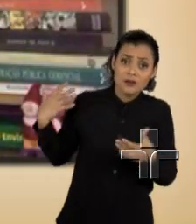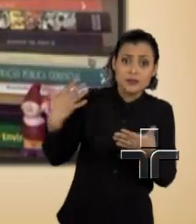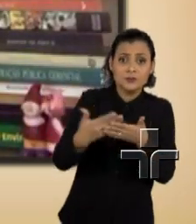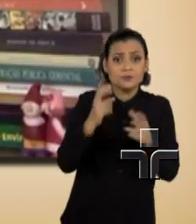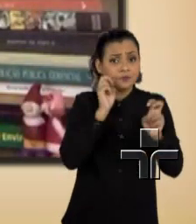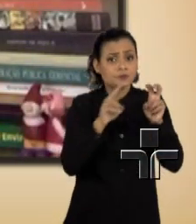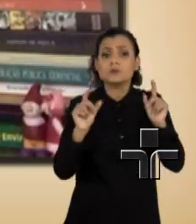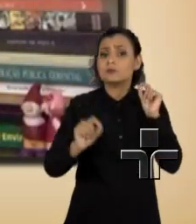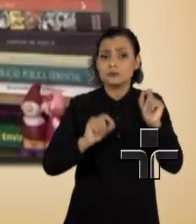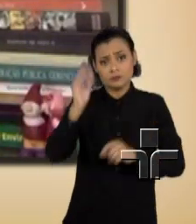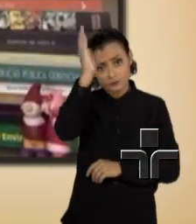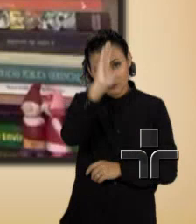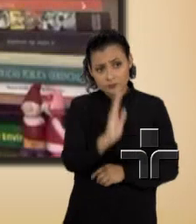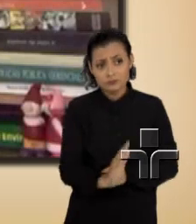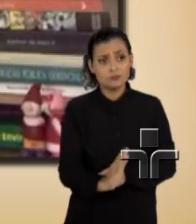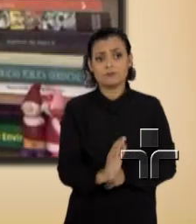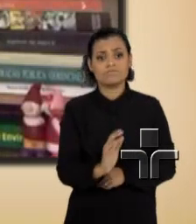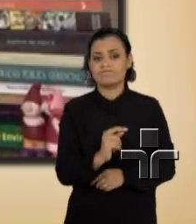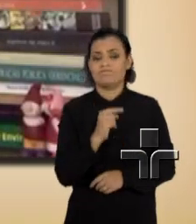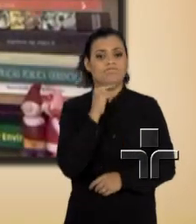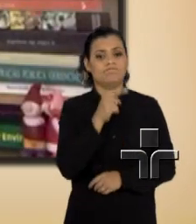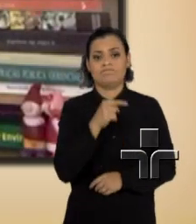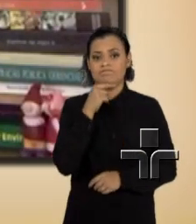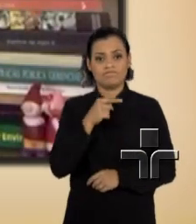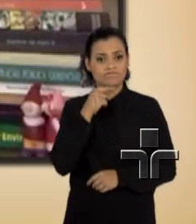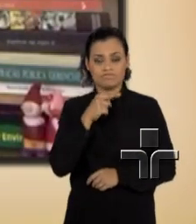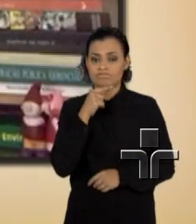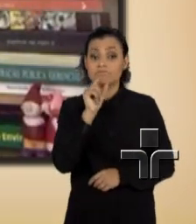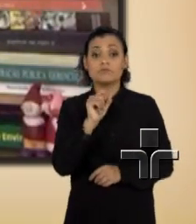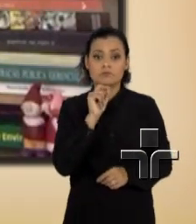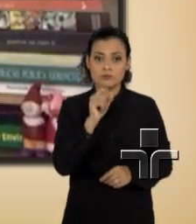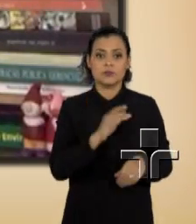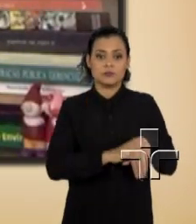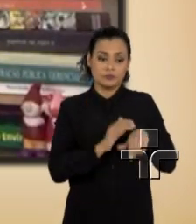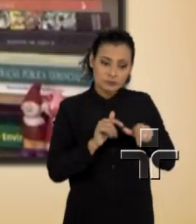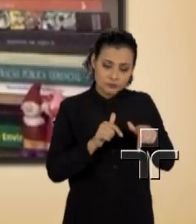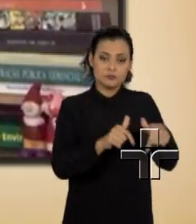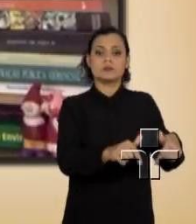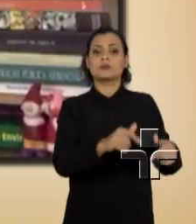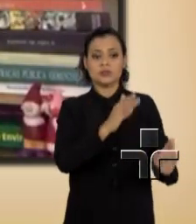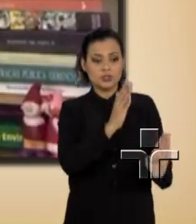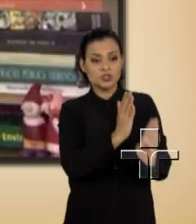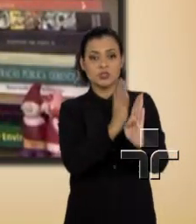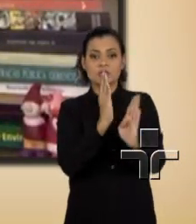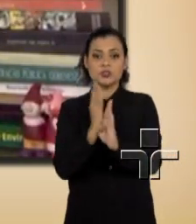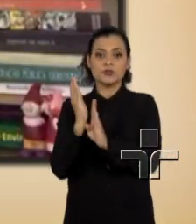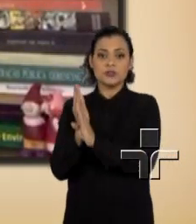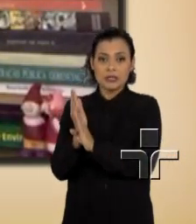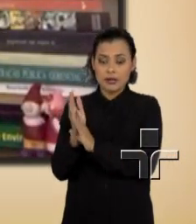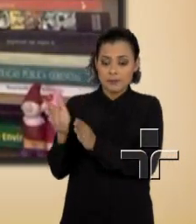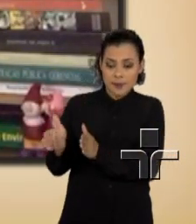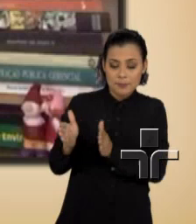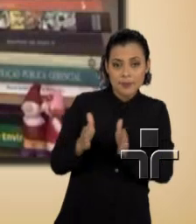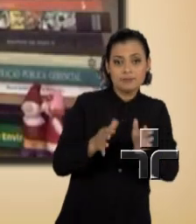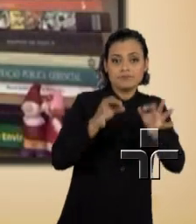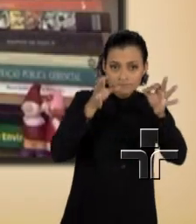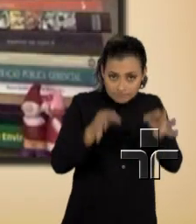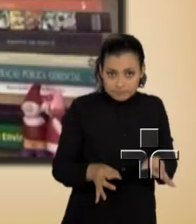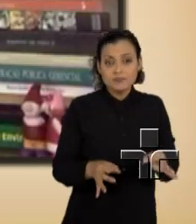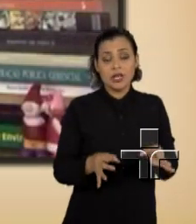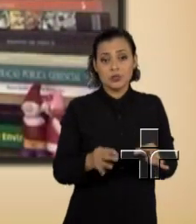é que o Estado brasileiro ainda não conseguiu exercer o seu dever de identificar, processar e, quando